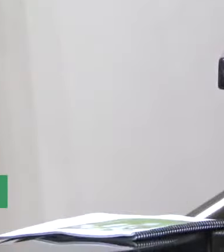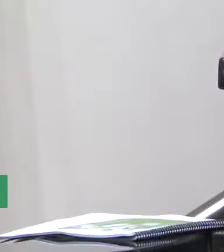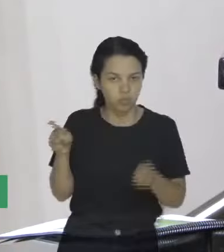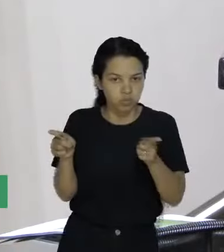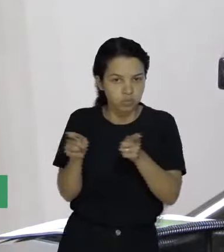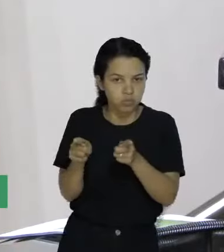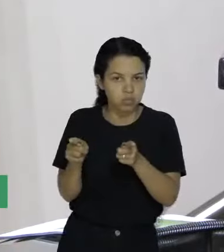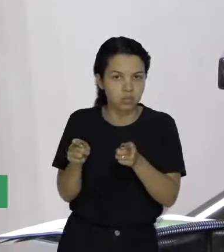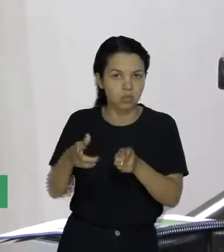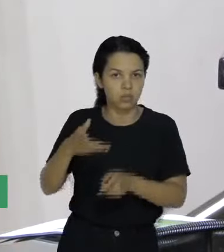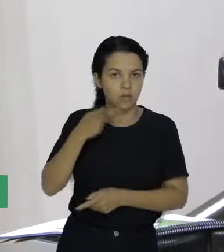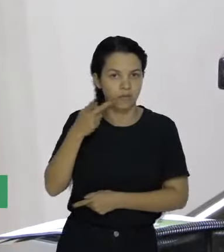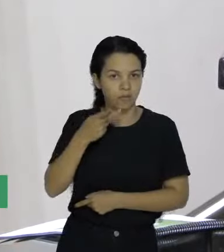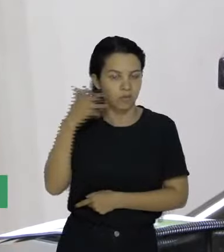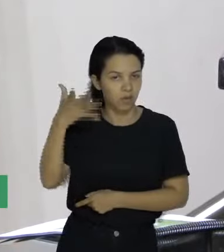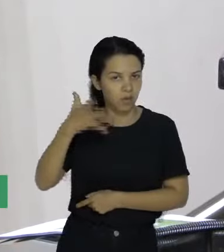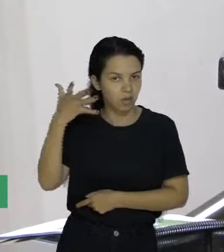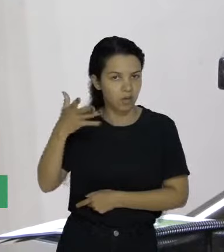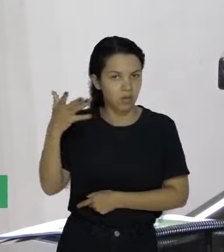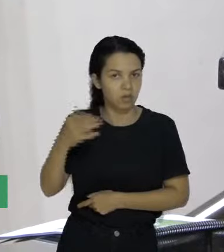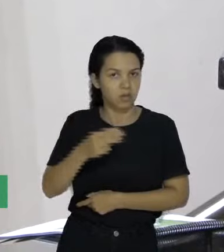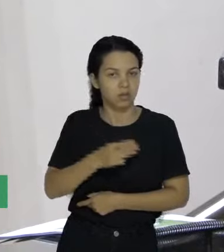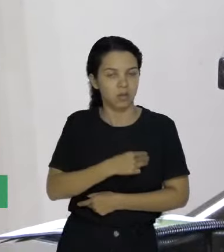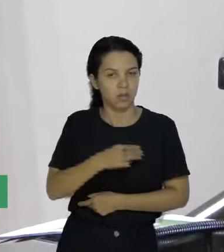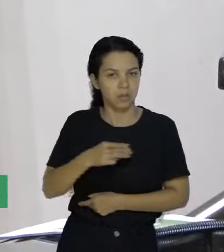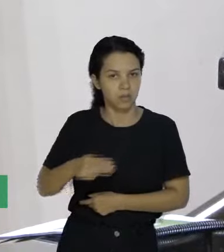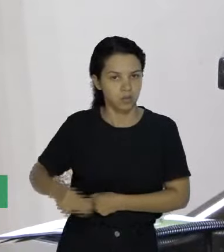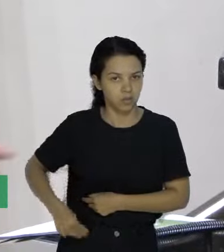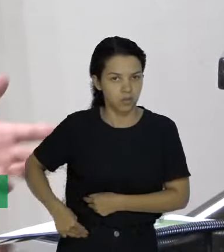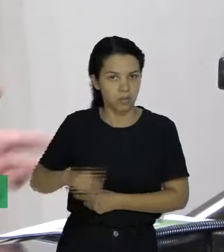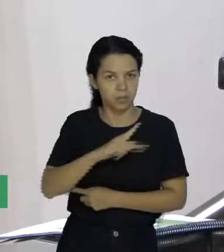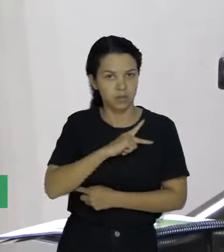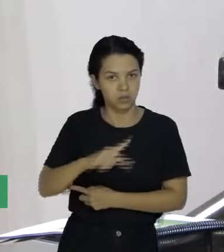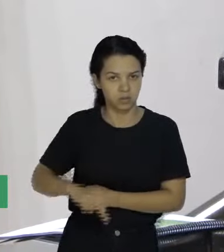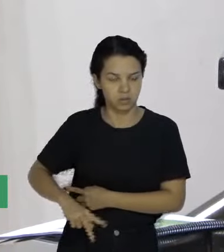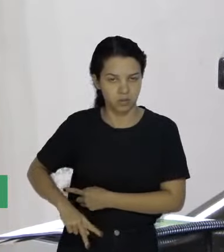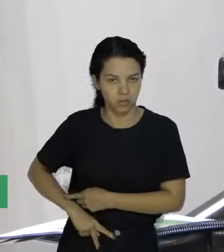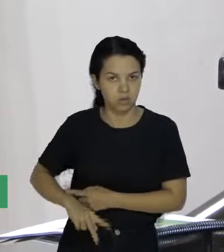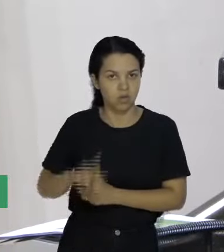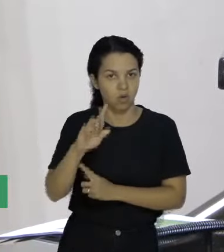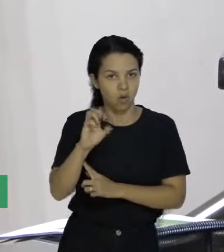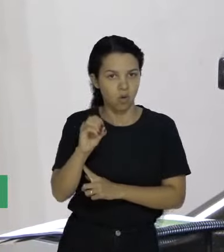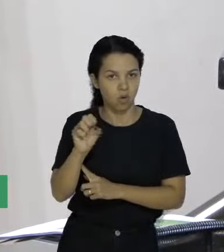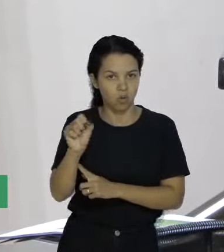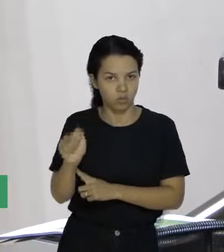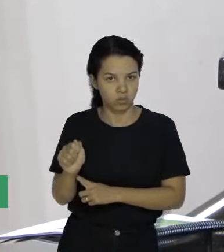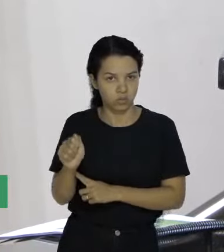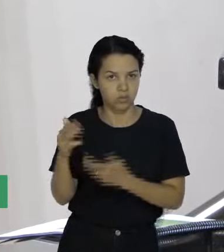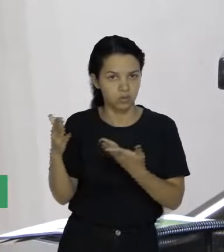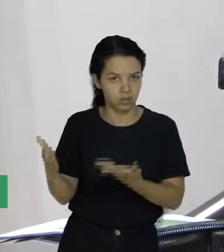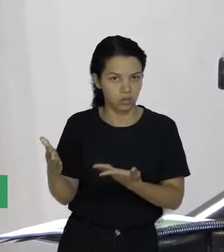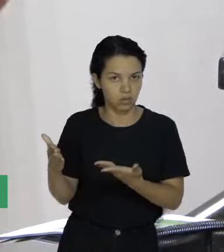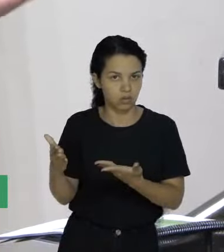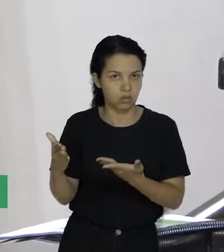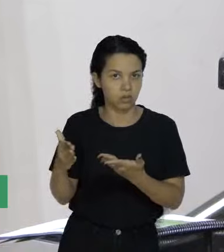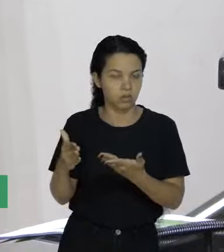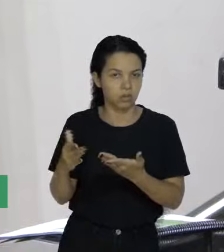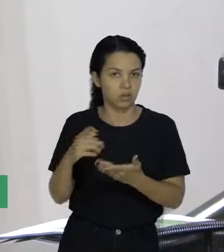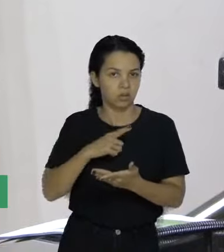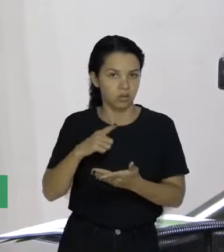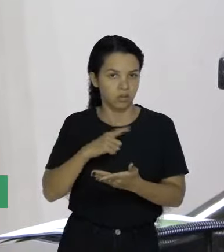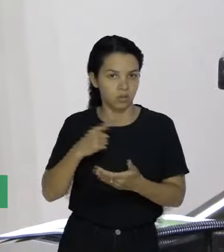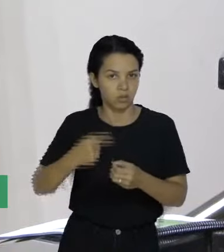da fala da ministra Presidente Rosa Weber né do voto dela no caso um recurso extraordinário do